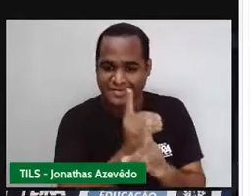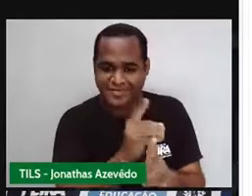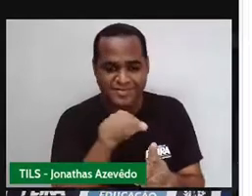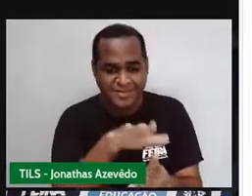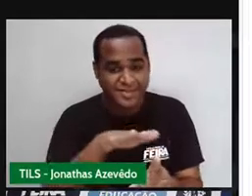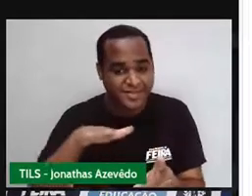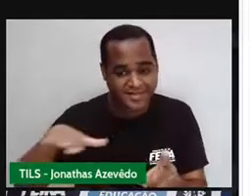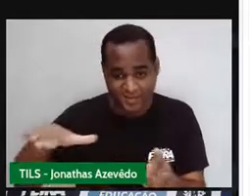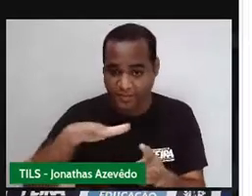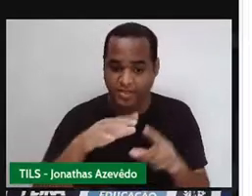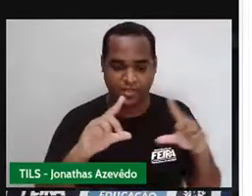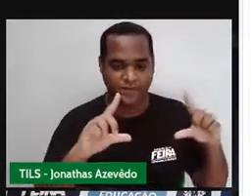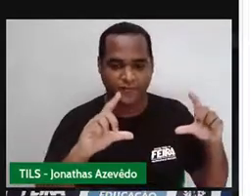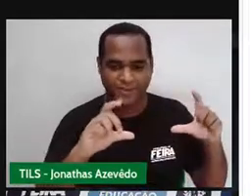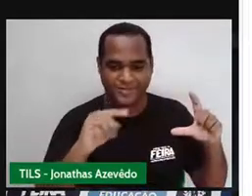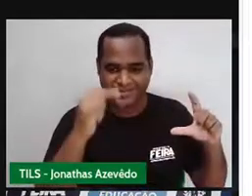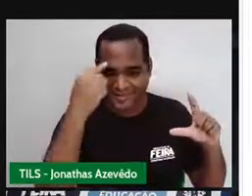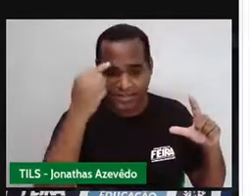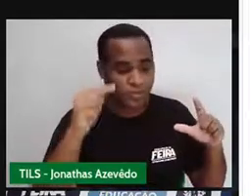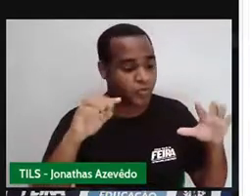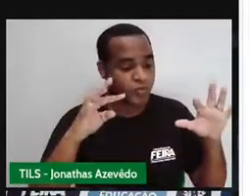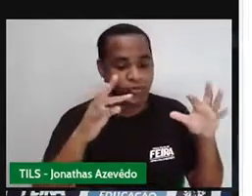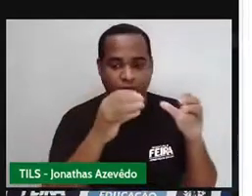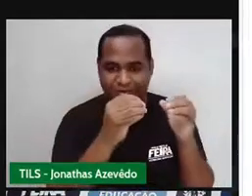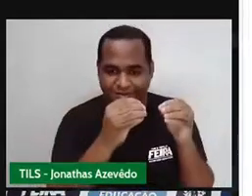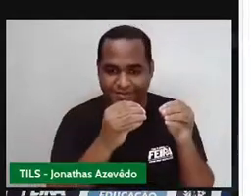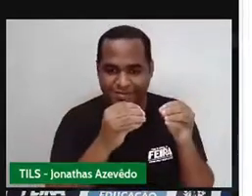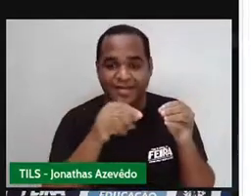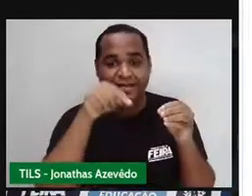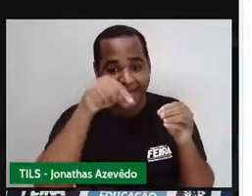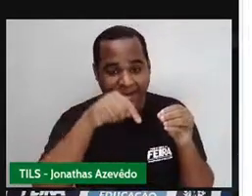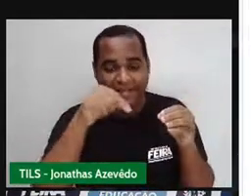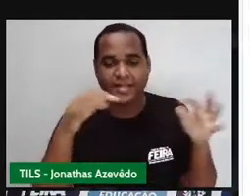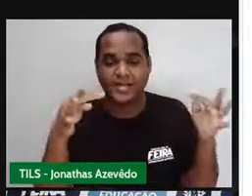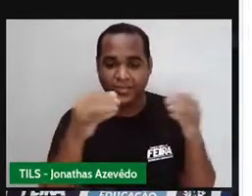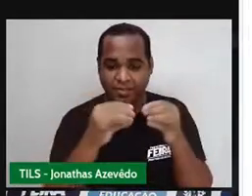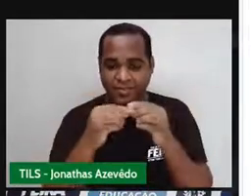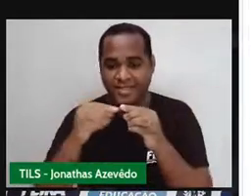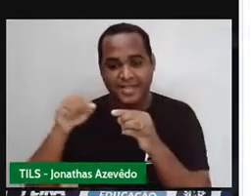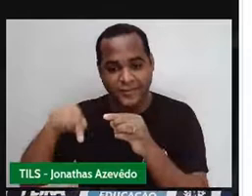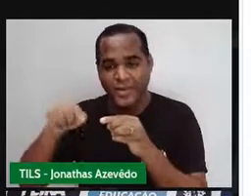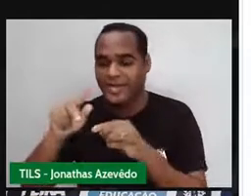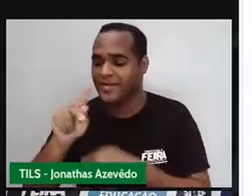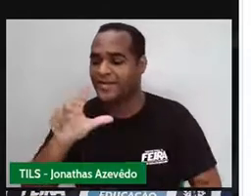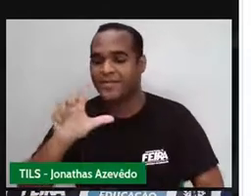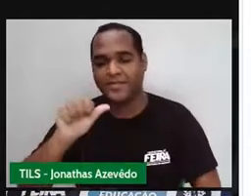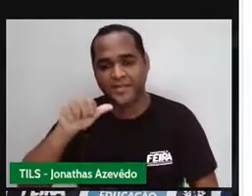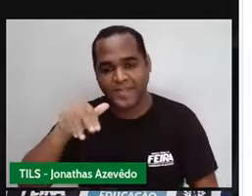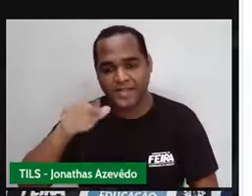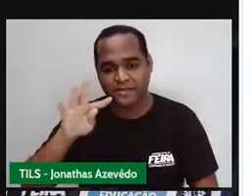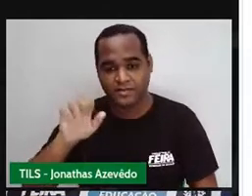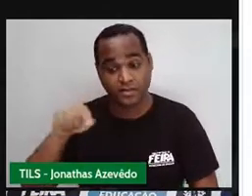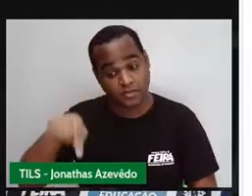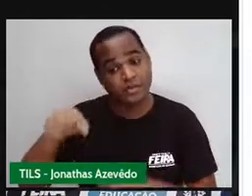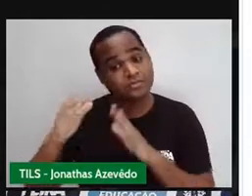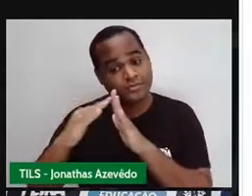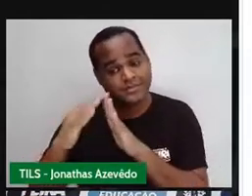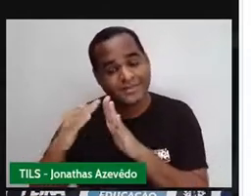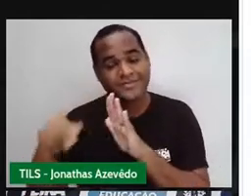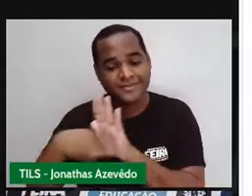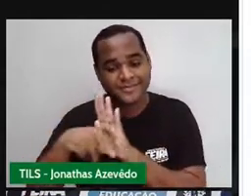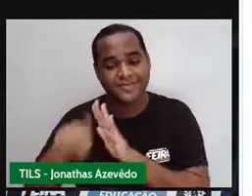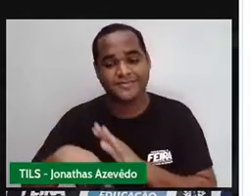e comprar a área da figura toda que representa a planta da casa que representa a casa